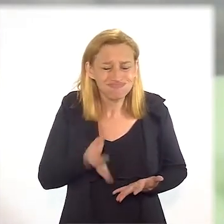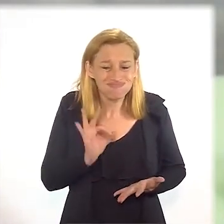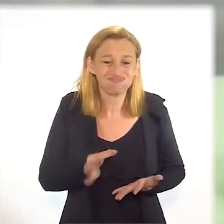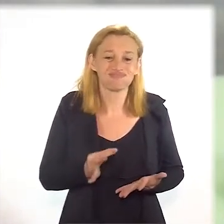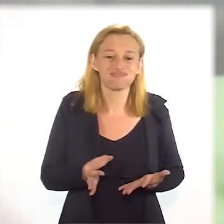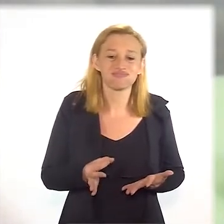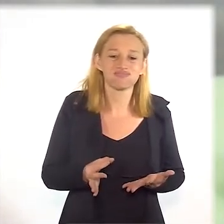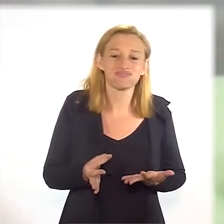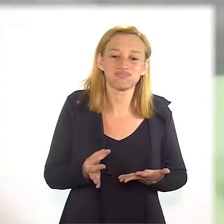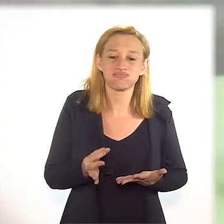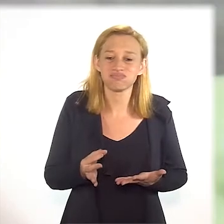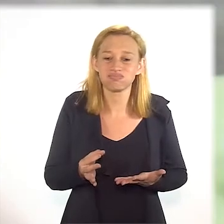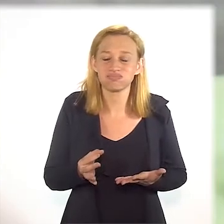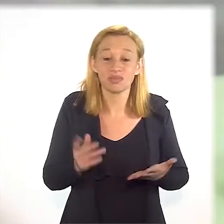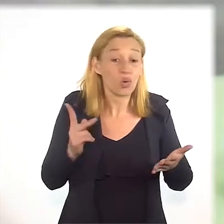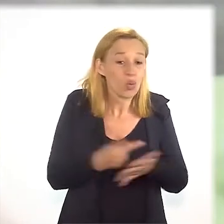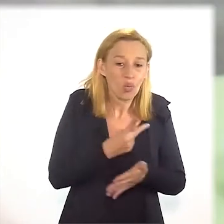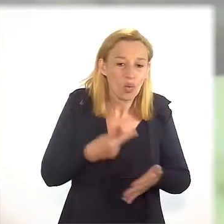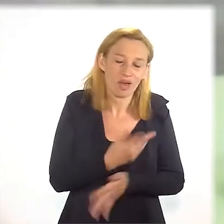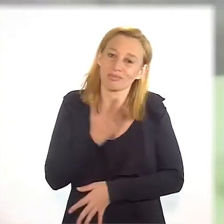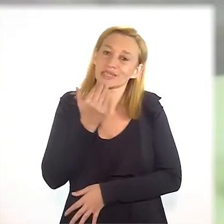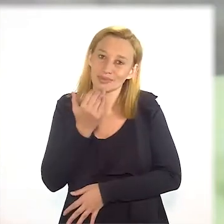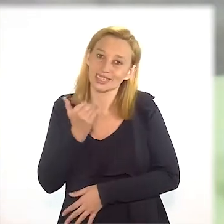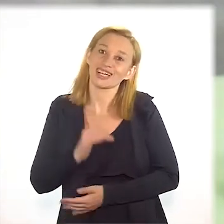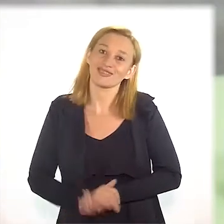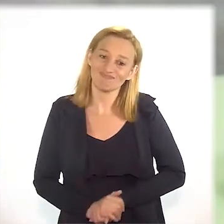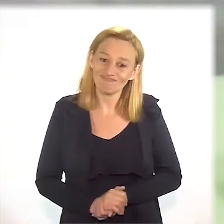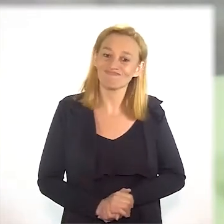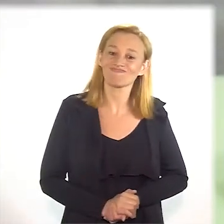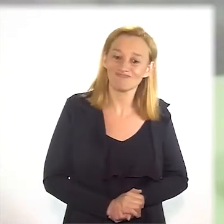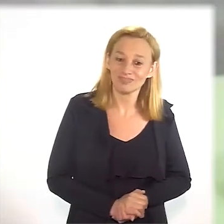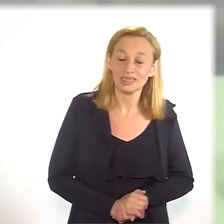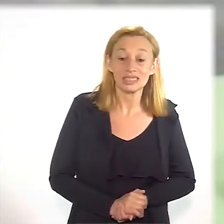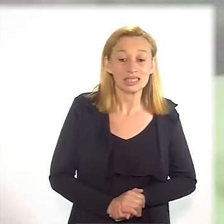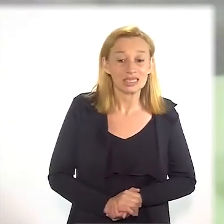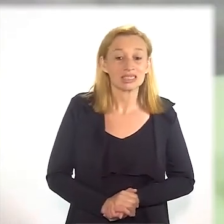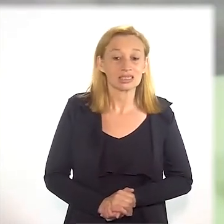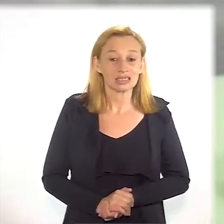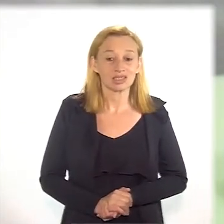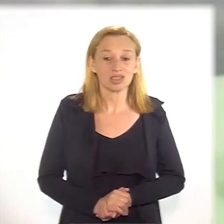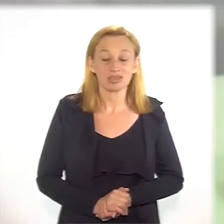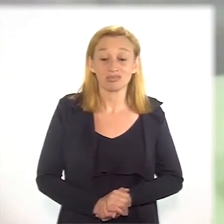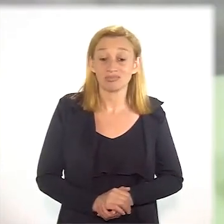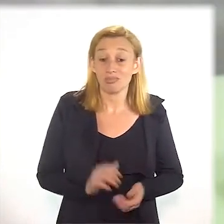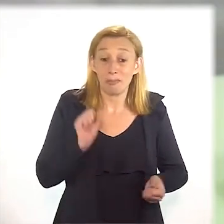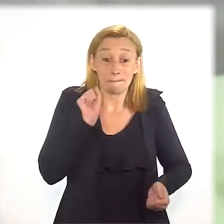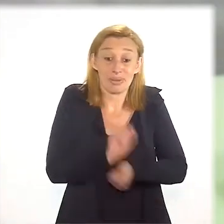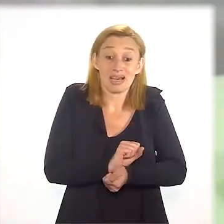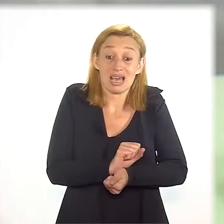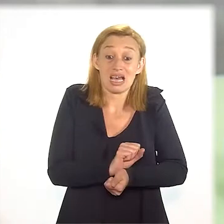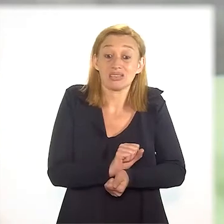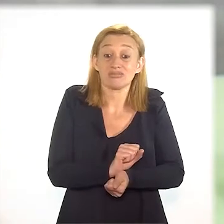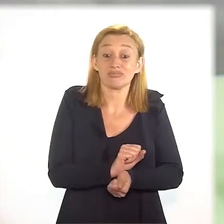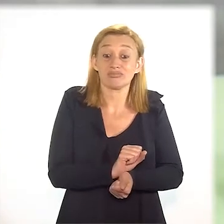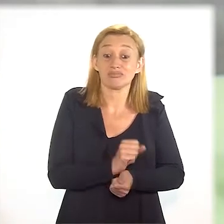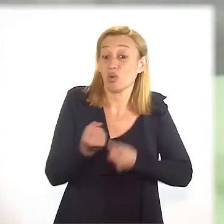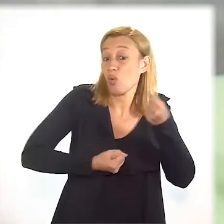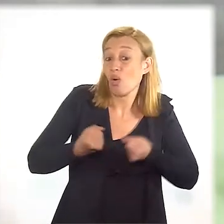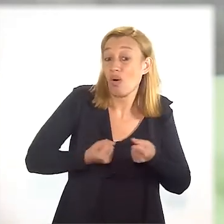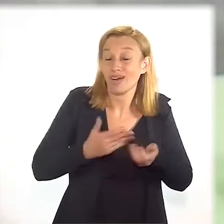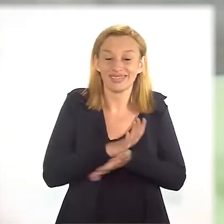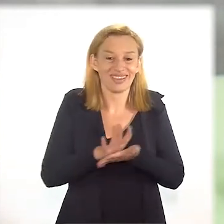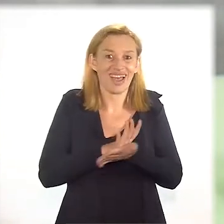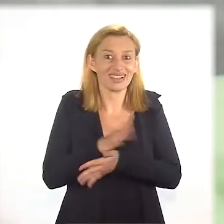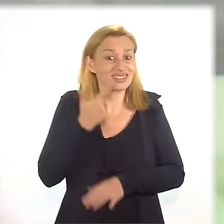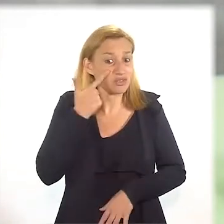exatamente um consumo alimentar totalmente inadequado e associado ao sedentarismo, né, que não podia sair. Então,